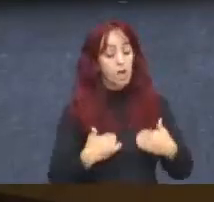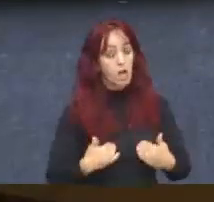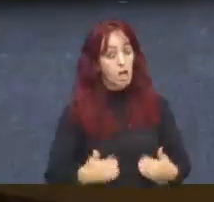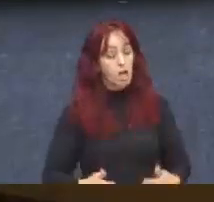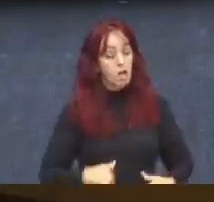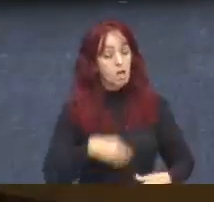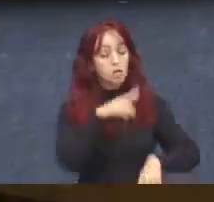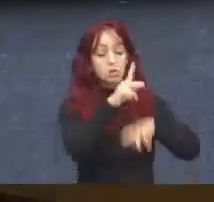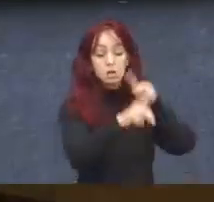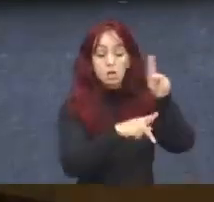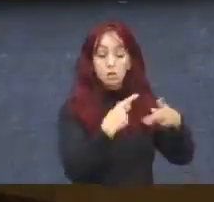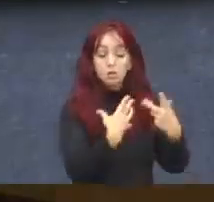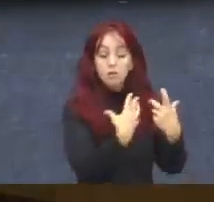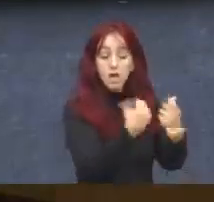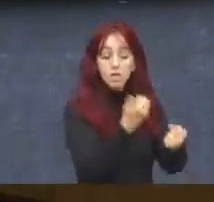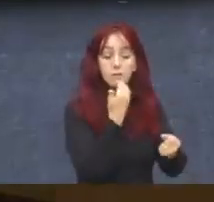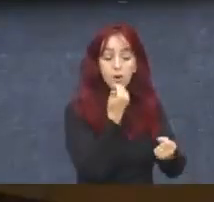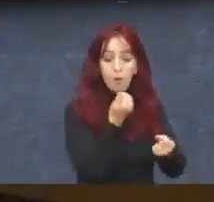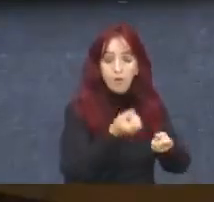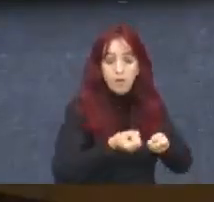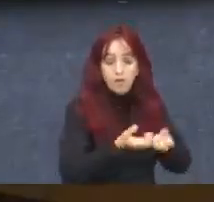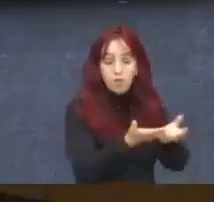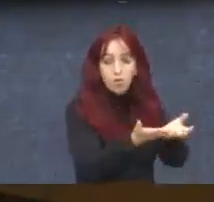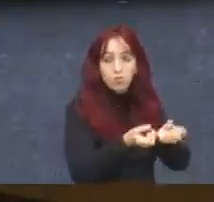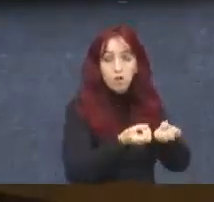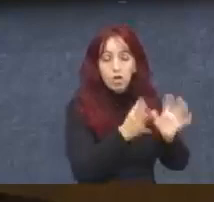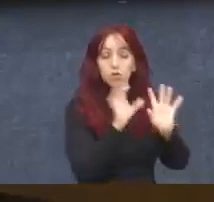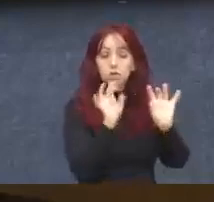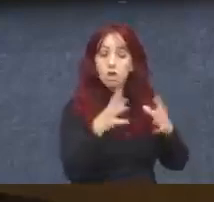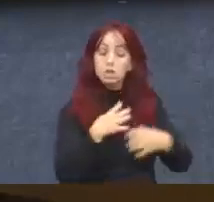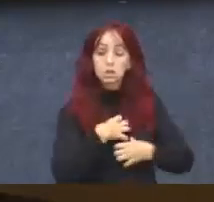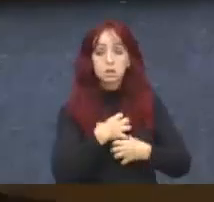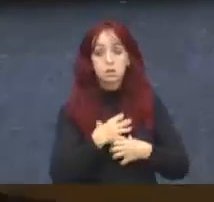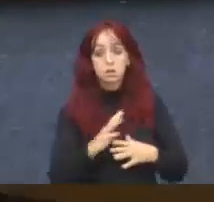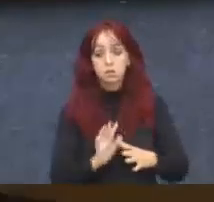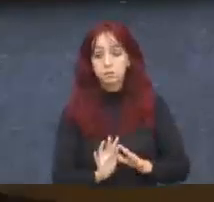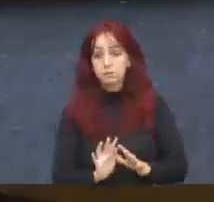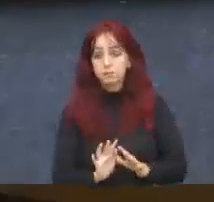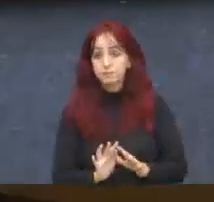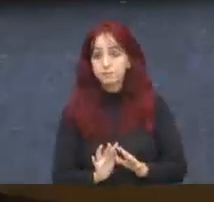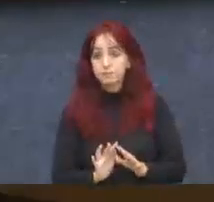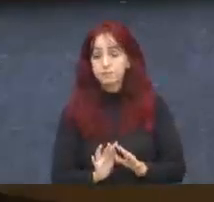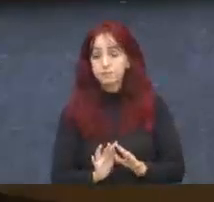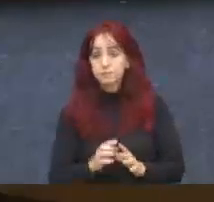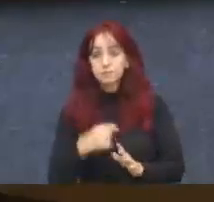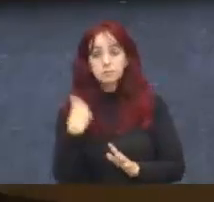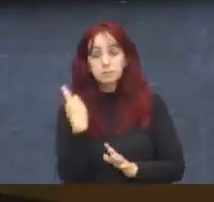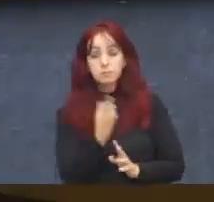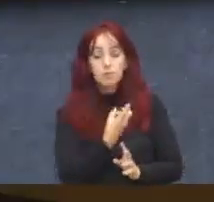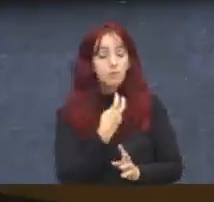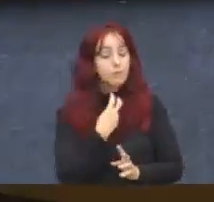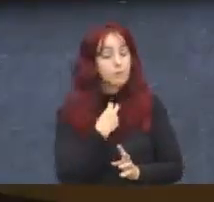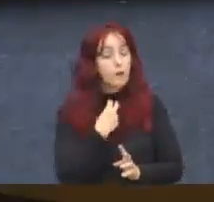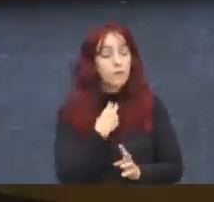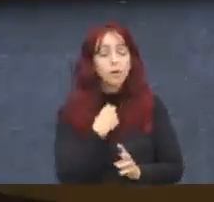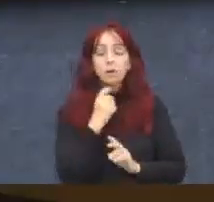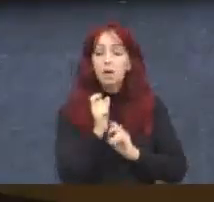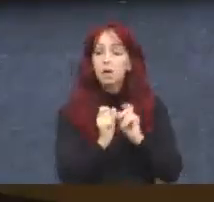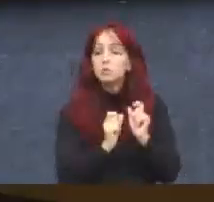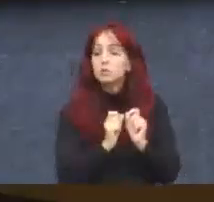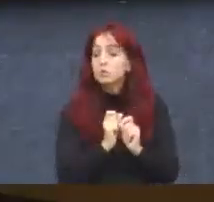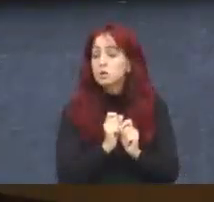das pessoas que vão receber. É só nesse sentido. Sabe, assim, nós não podemos deixar